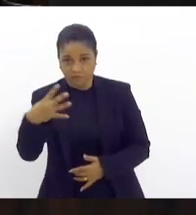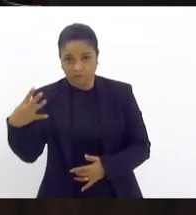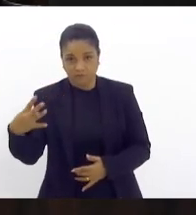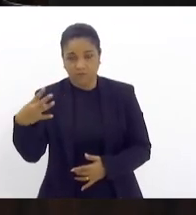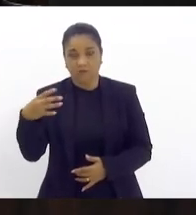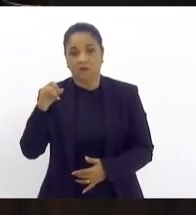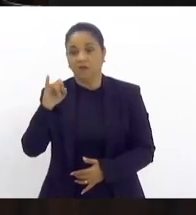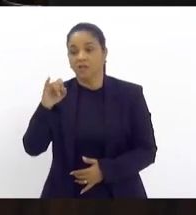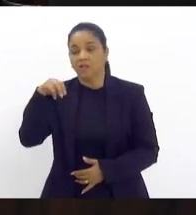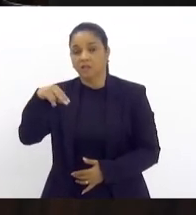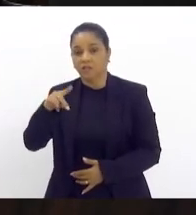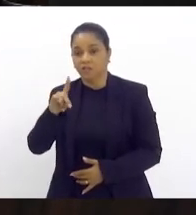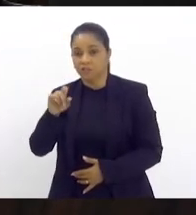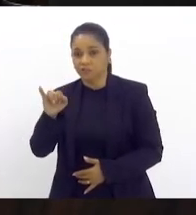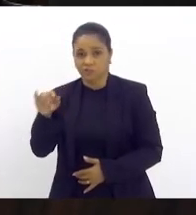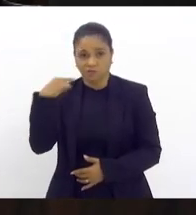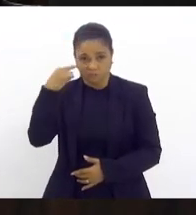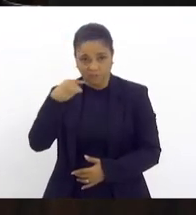índia